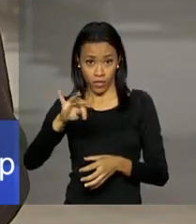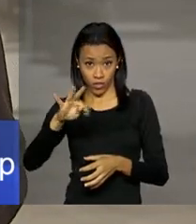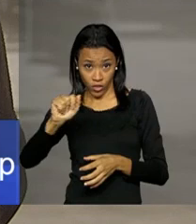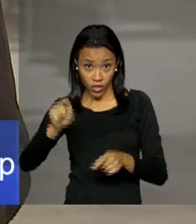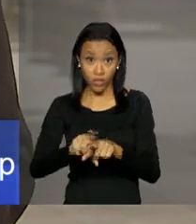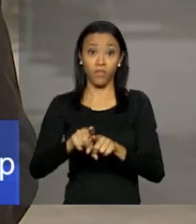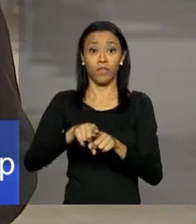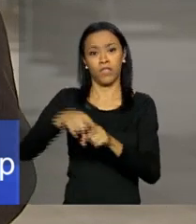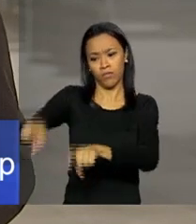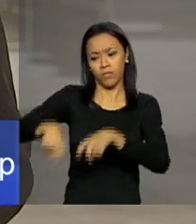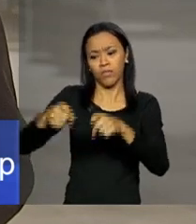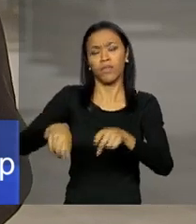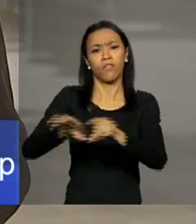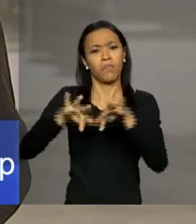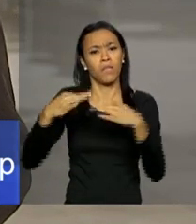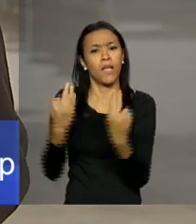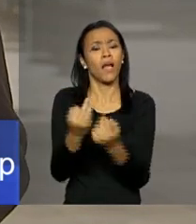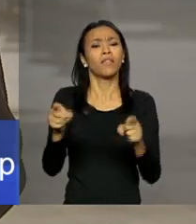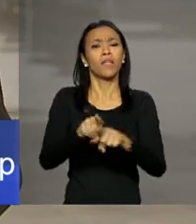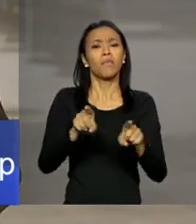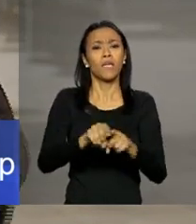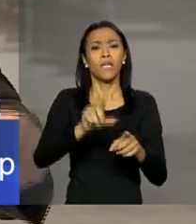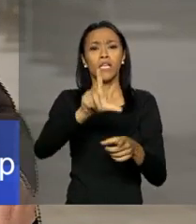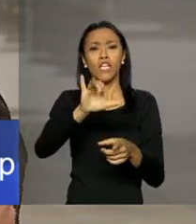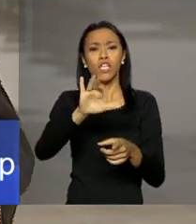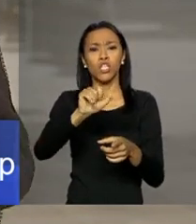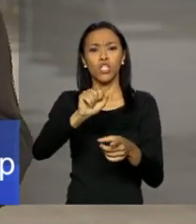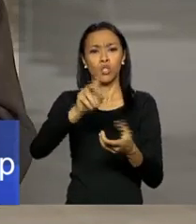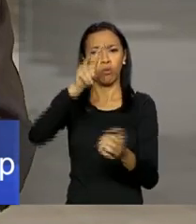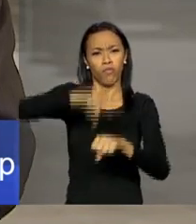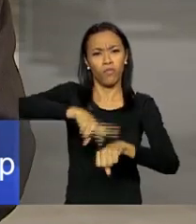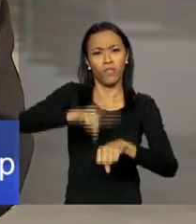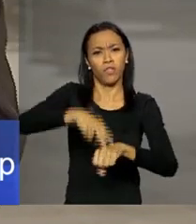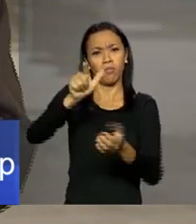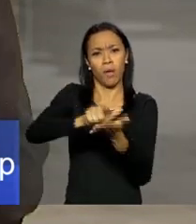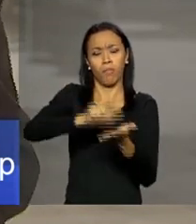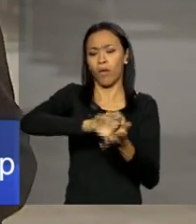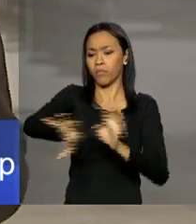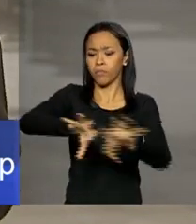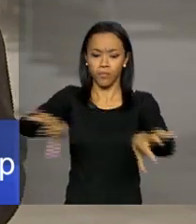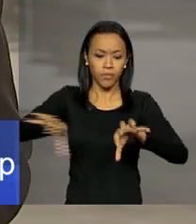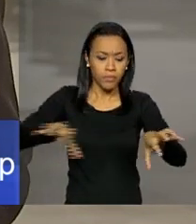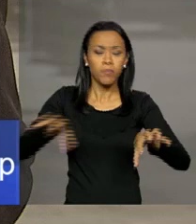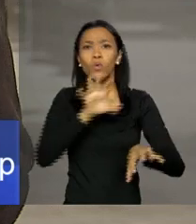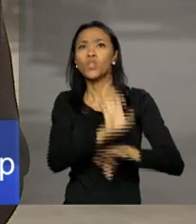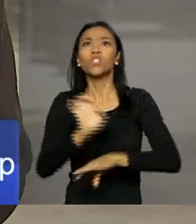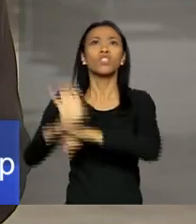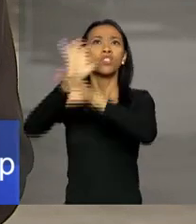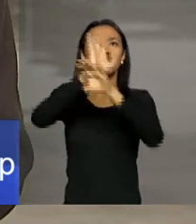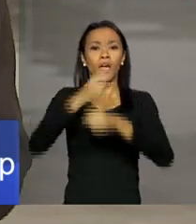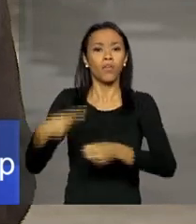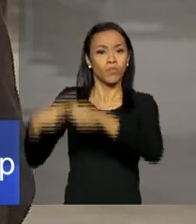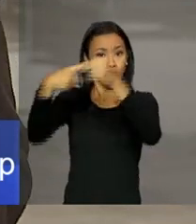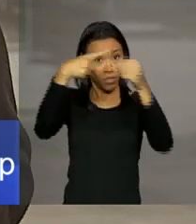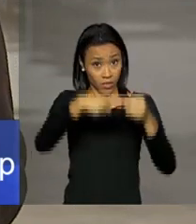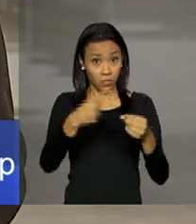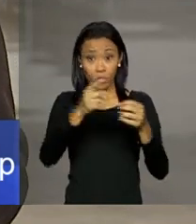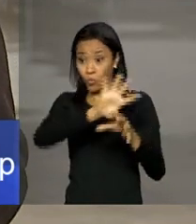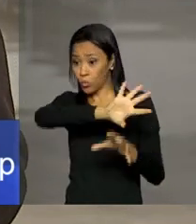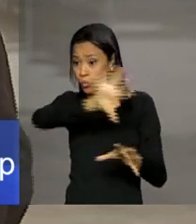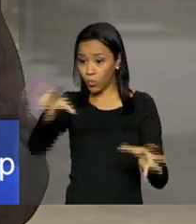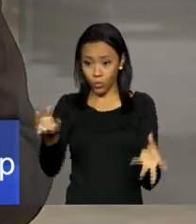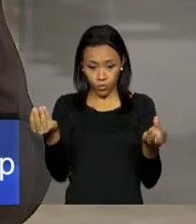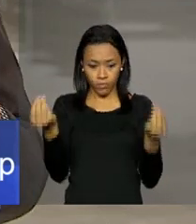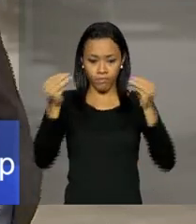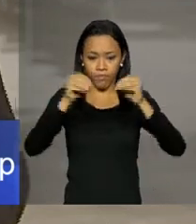catadores de materiais recicláveis por estados por regiões e também por municípios obo do